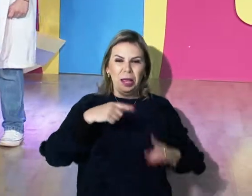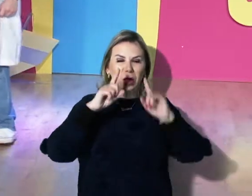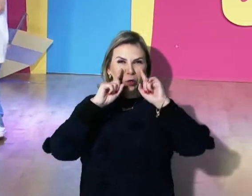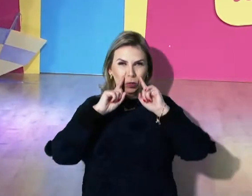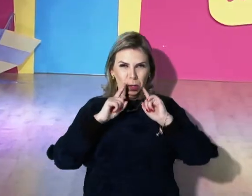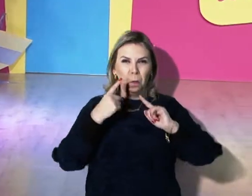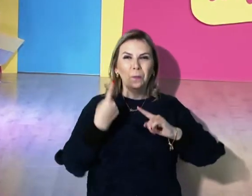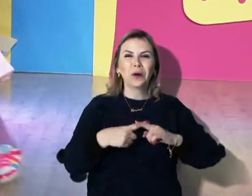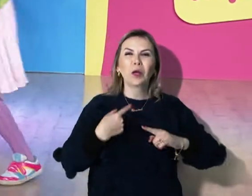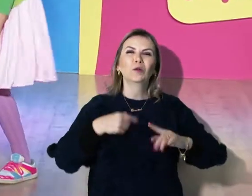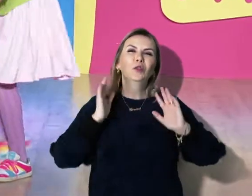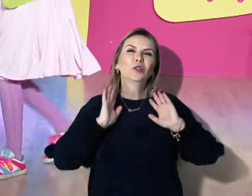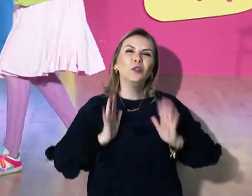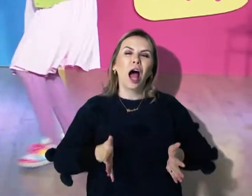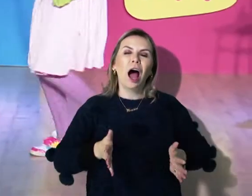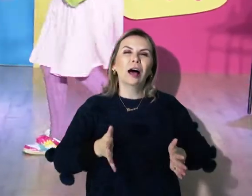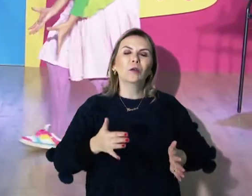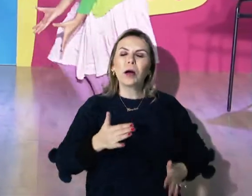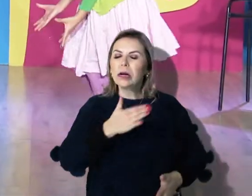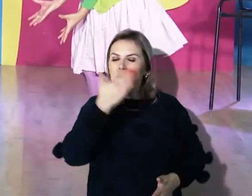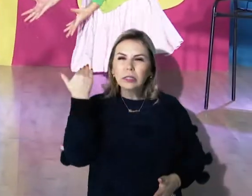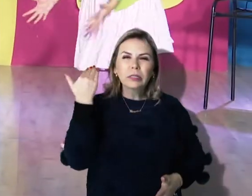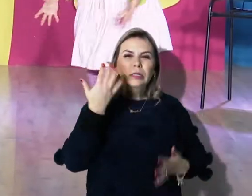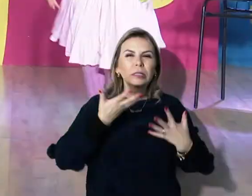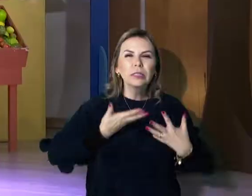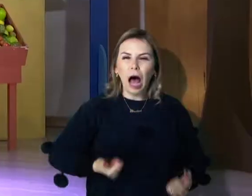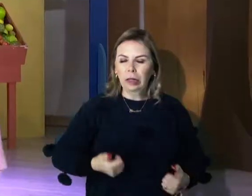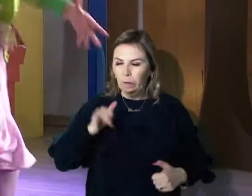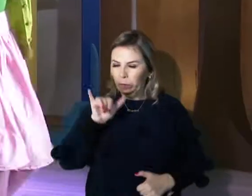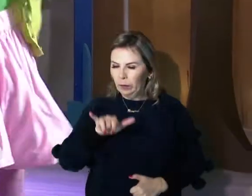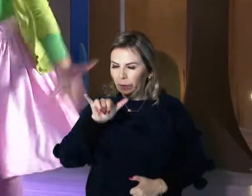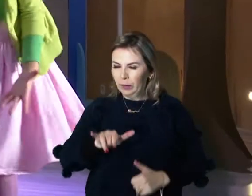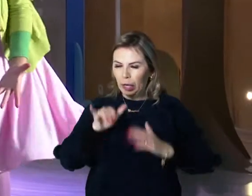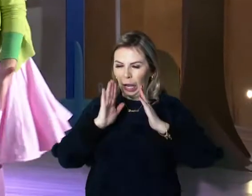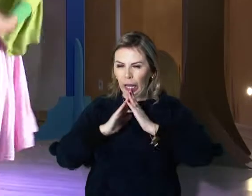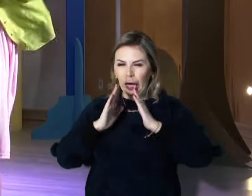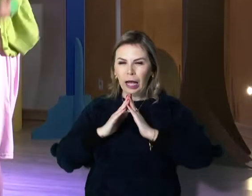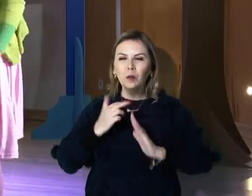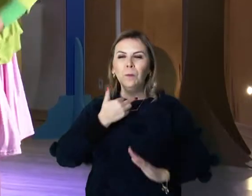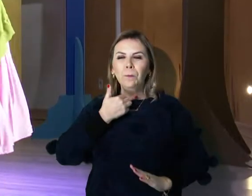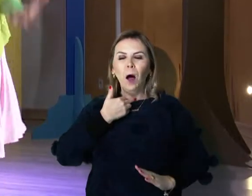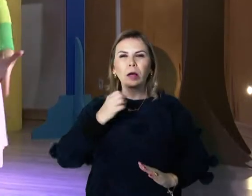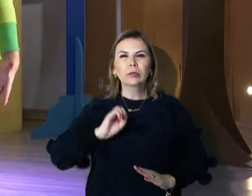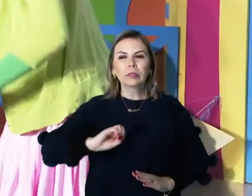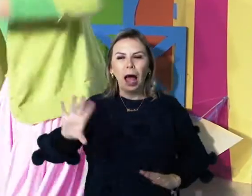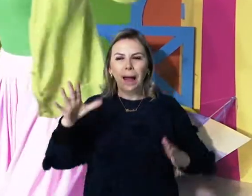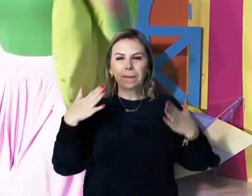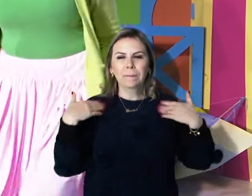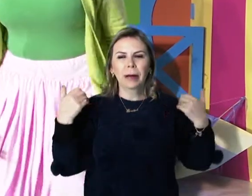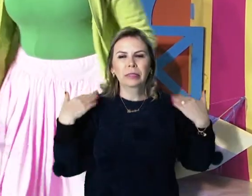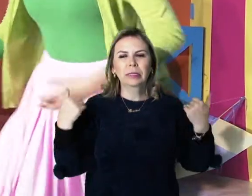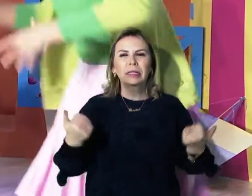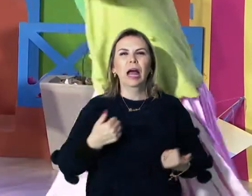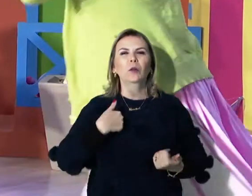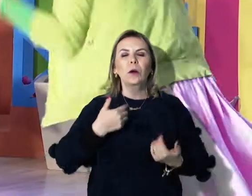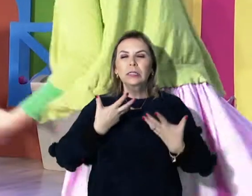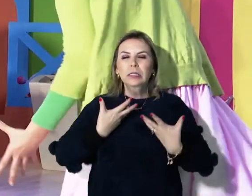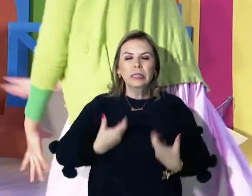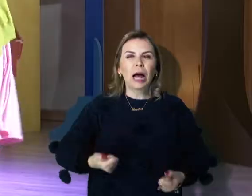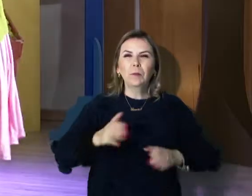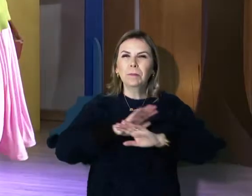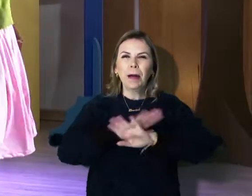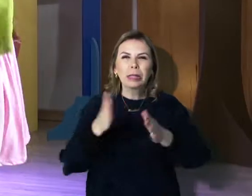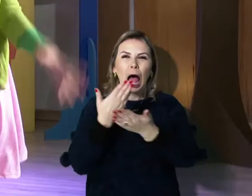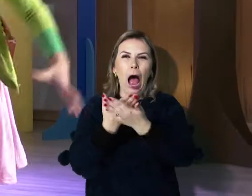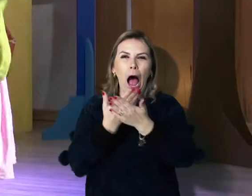chorando porque eu tô cansada de ficar em casa, eu tô cansada de não poder sair, eu tô cansada das aulas